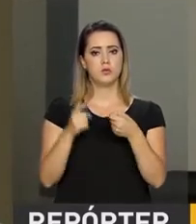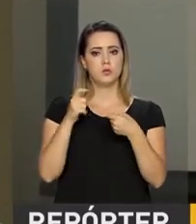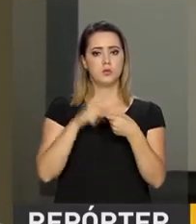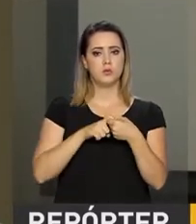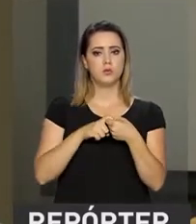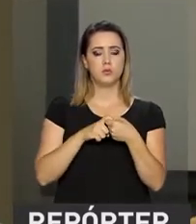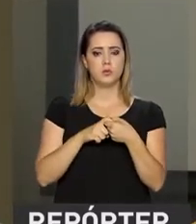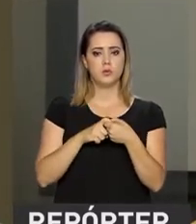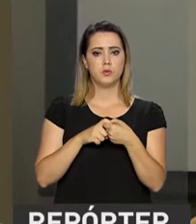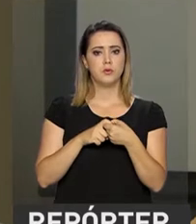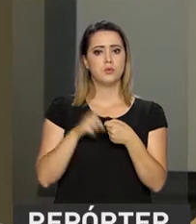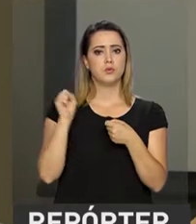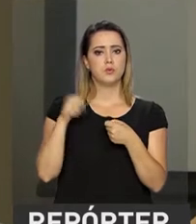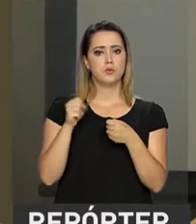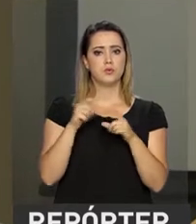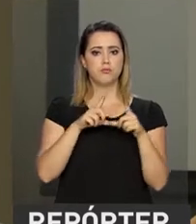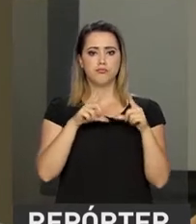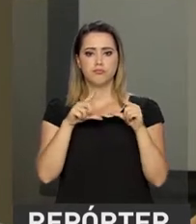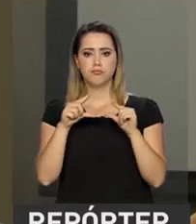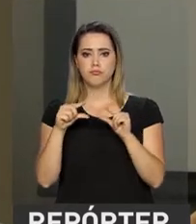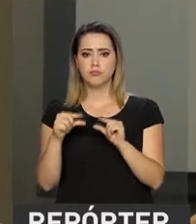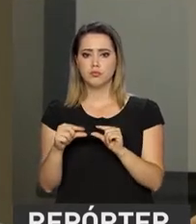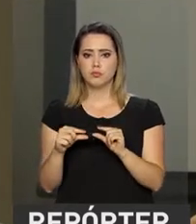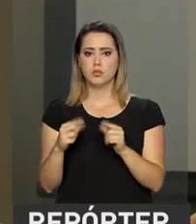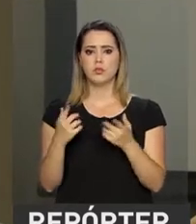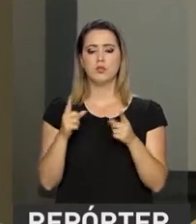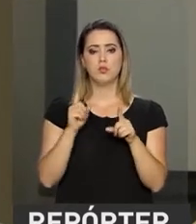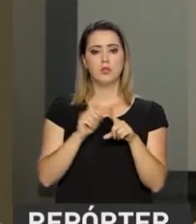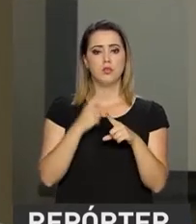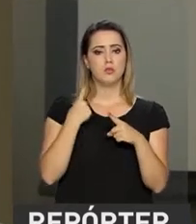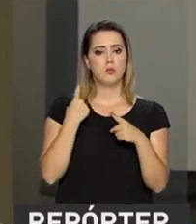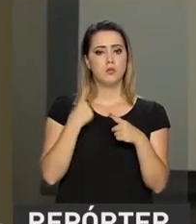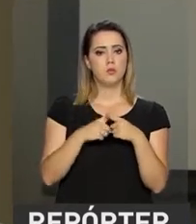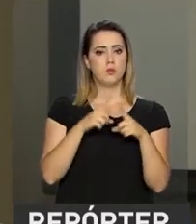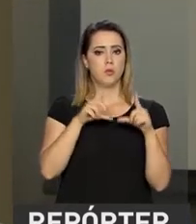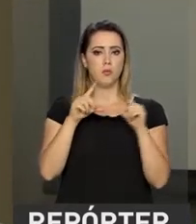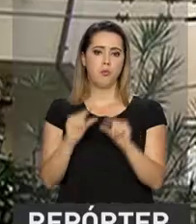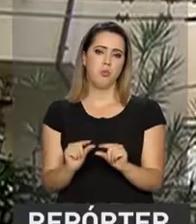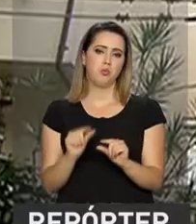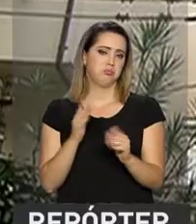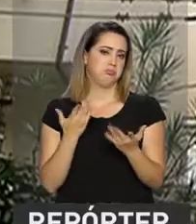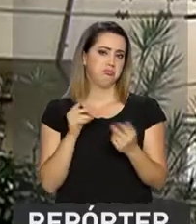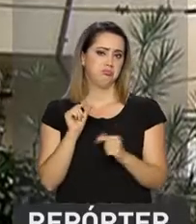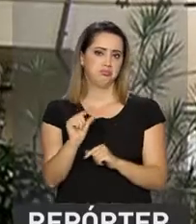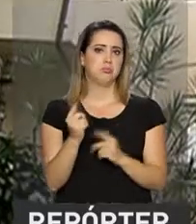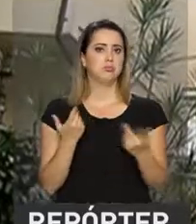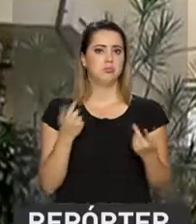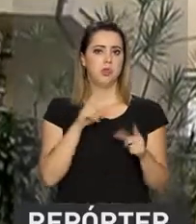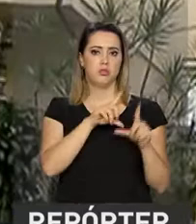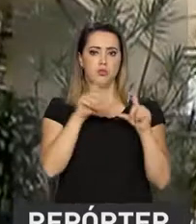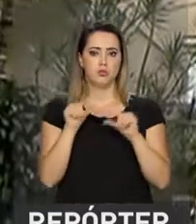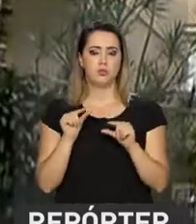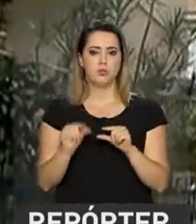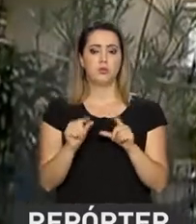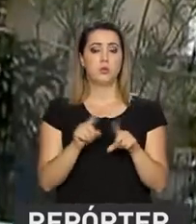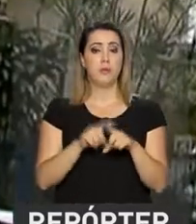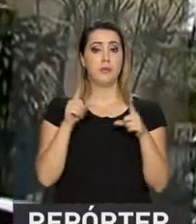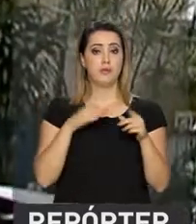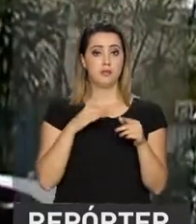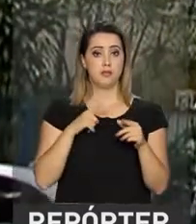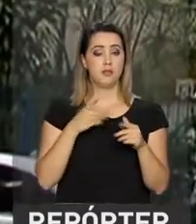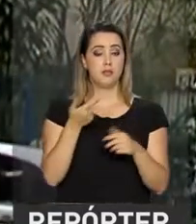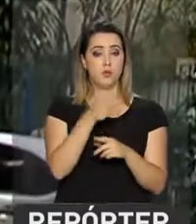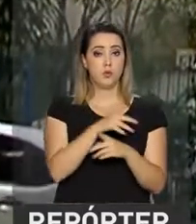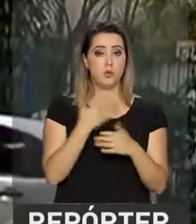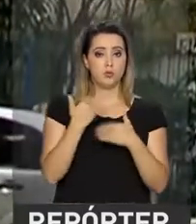assim, a uma retração, uma queda pontual. Entre os serviços que apresentaram avanço em relação